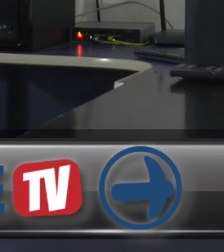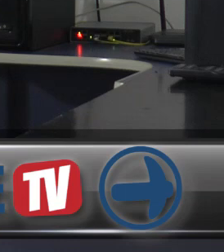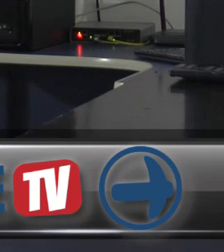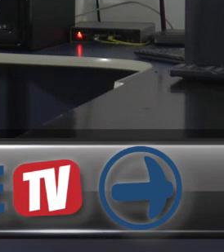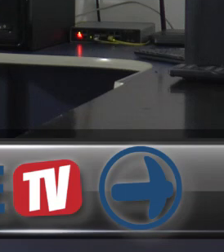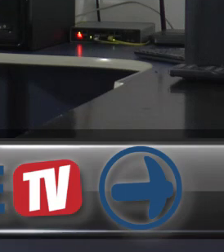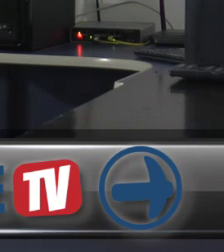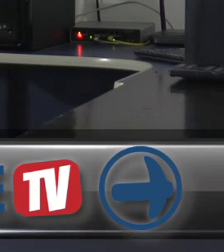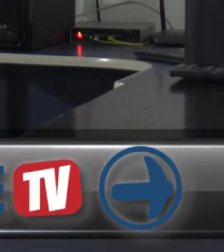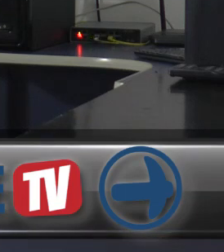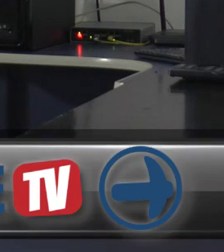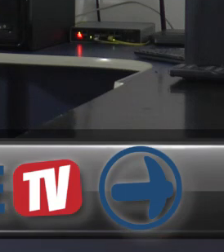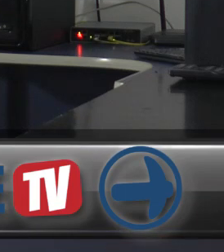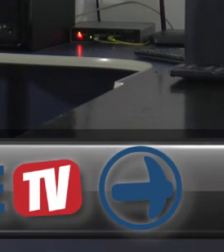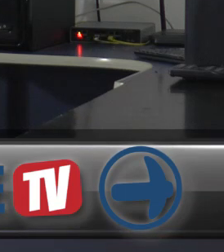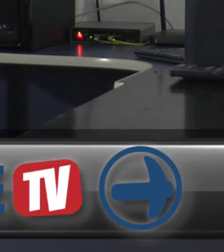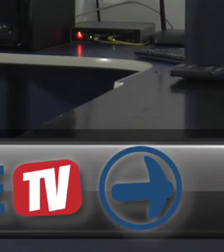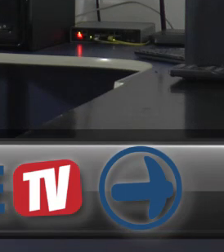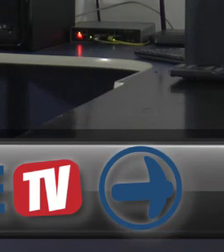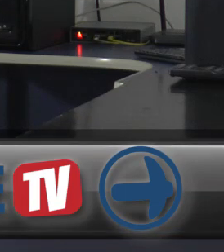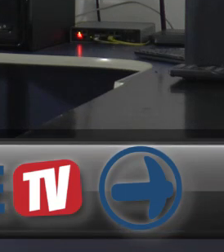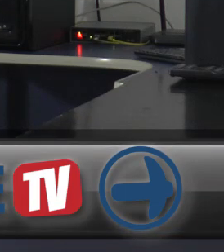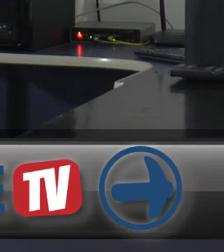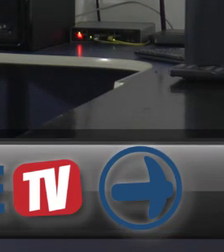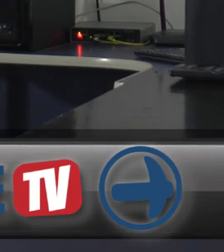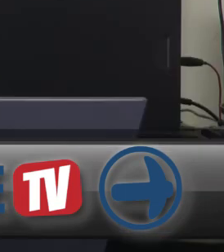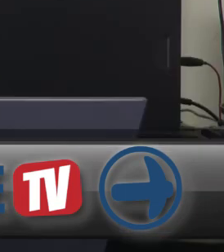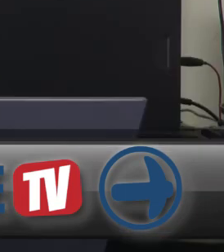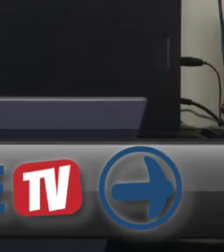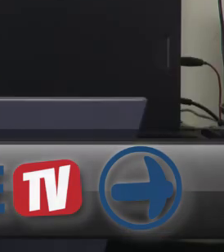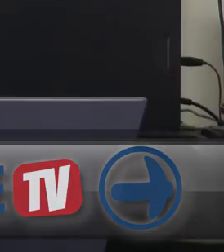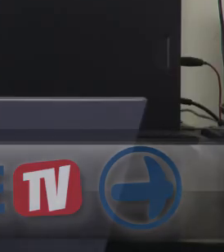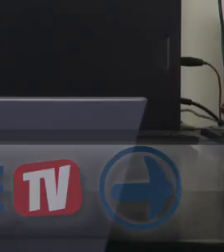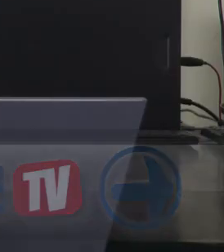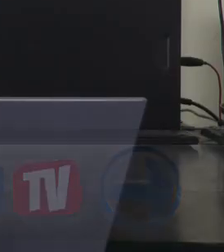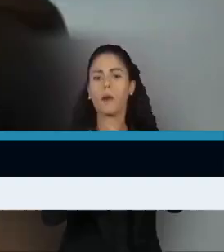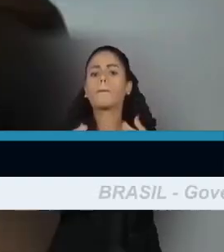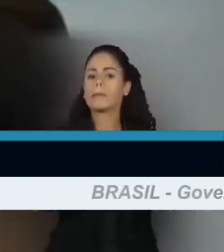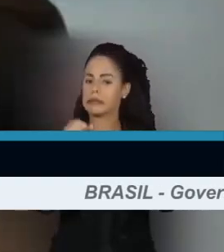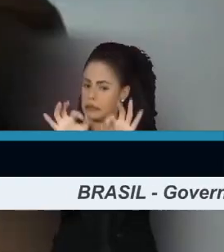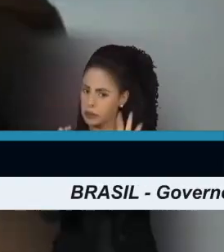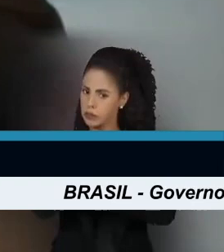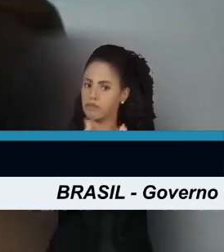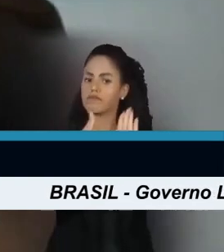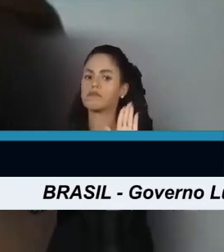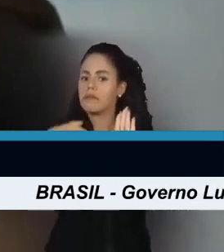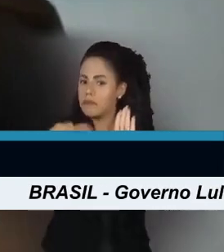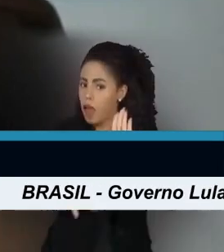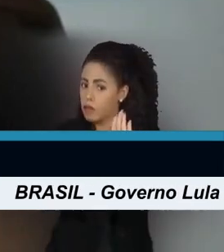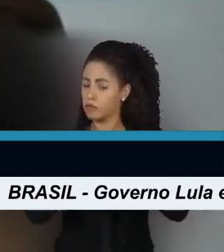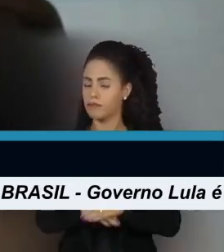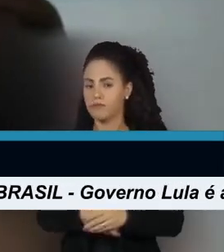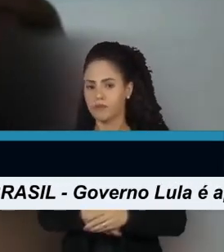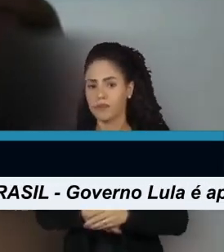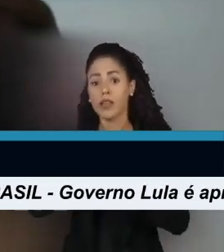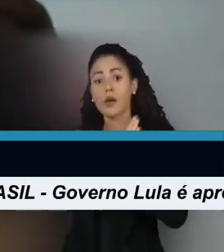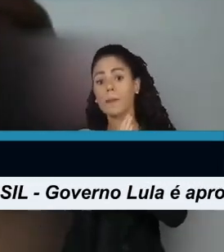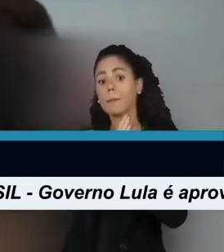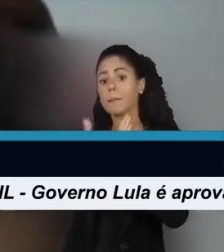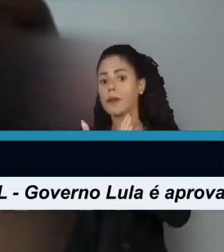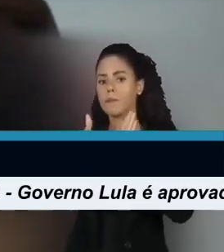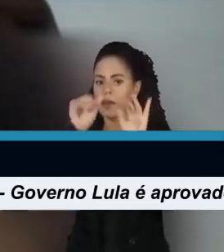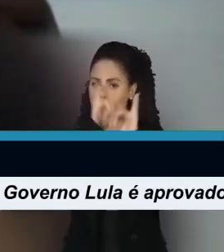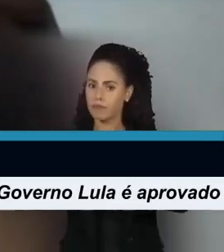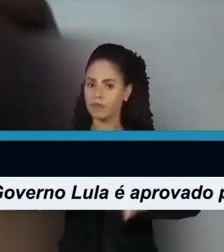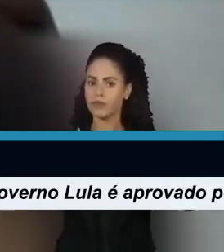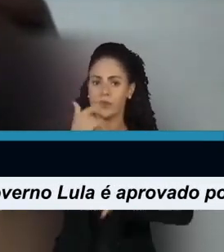aspas, na defesa da tirania, fecha aspas. Acompanhe. Foi a primeira manifestação